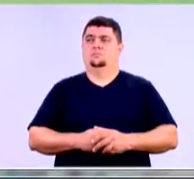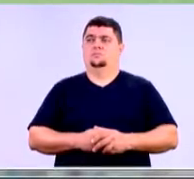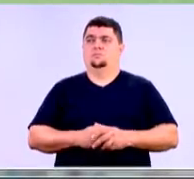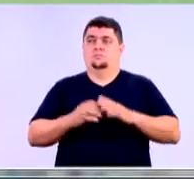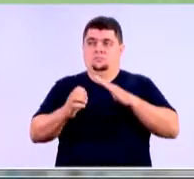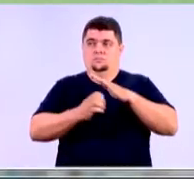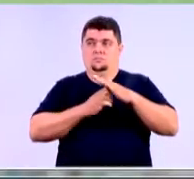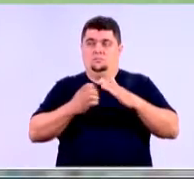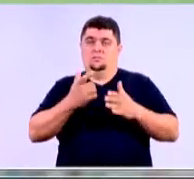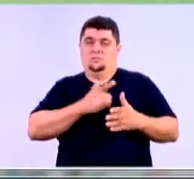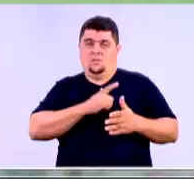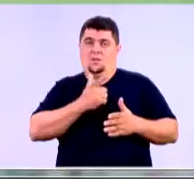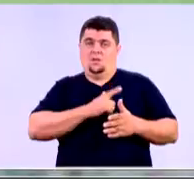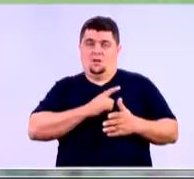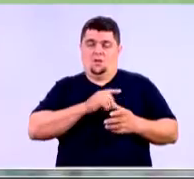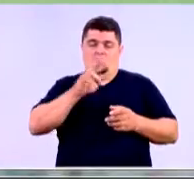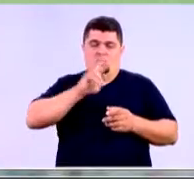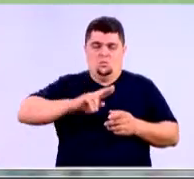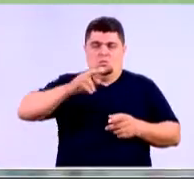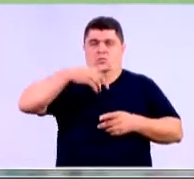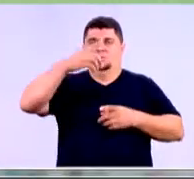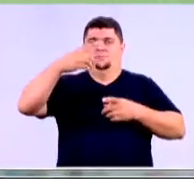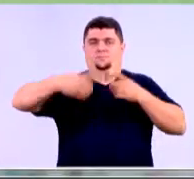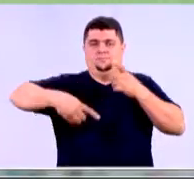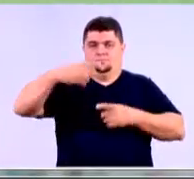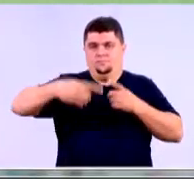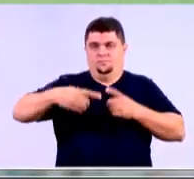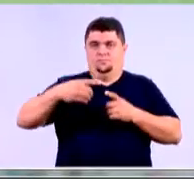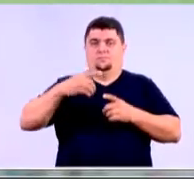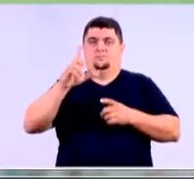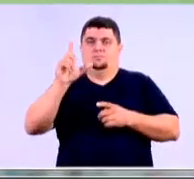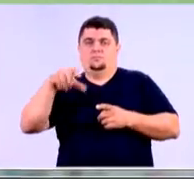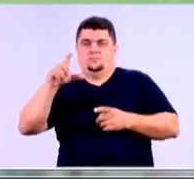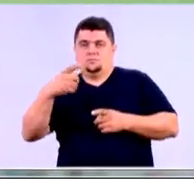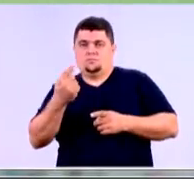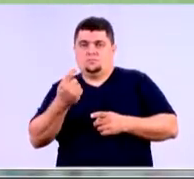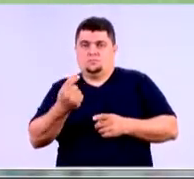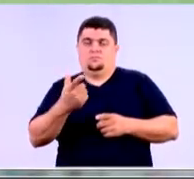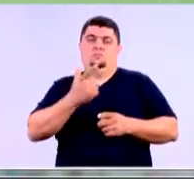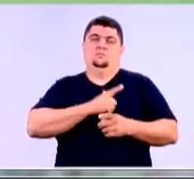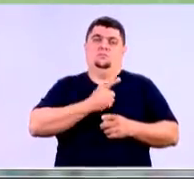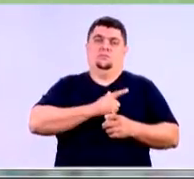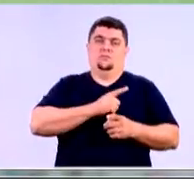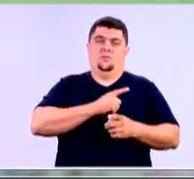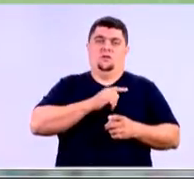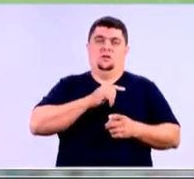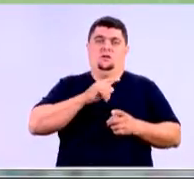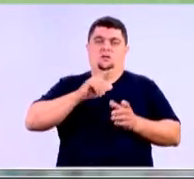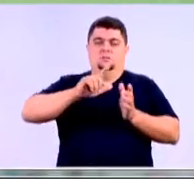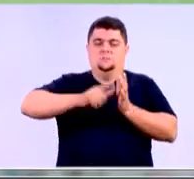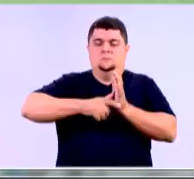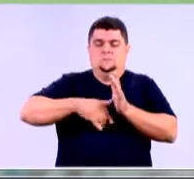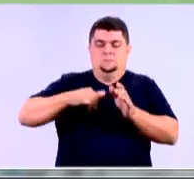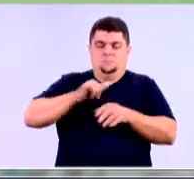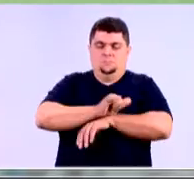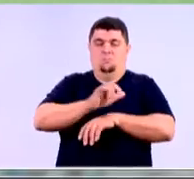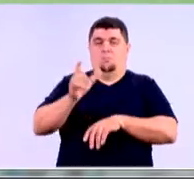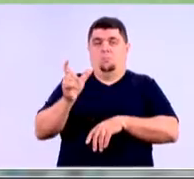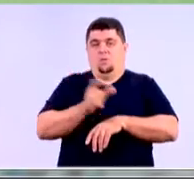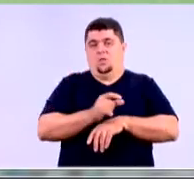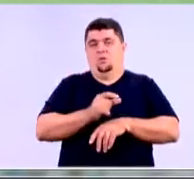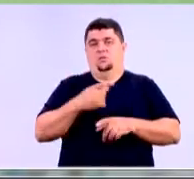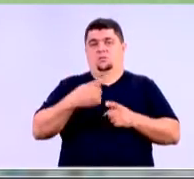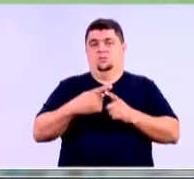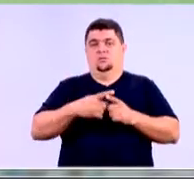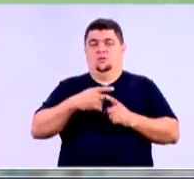As empresas que têm e praticam uma política de crédito própria costumam ter estes índices de inadimplência bem menores do que aquelas